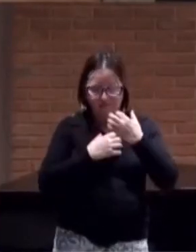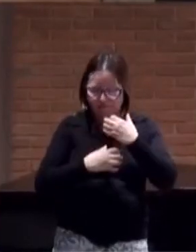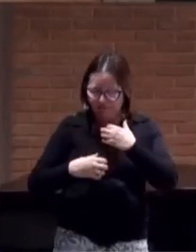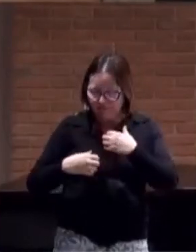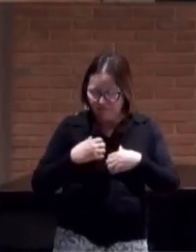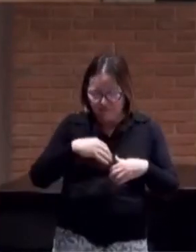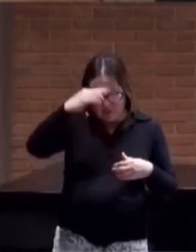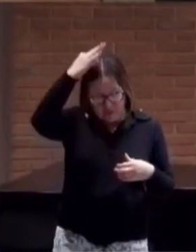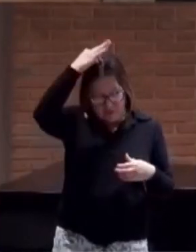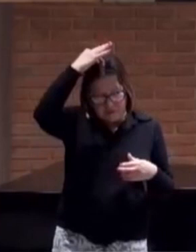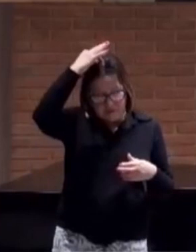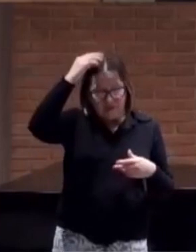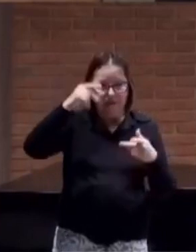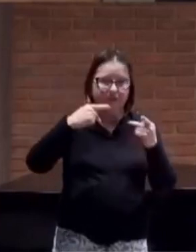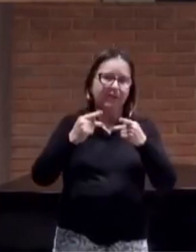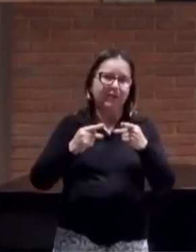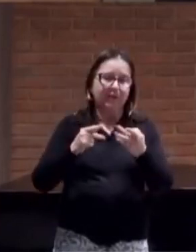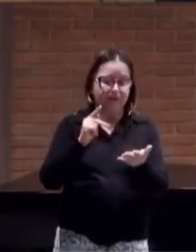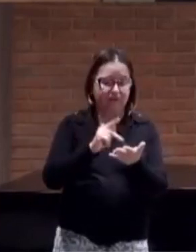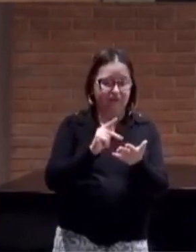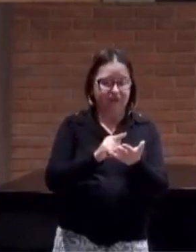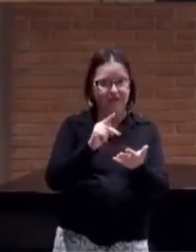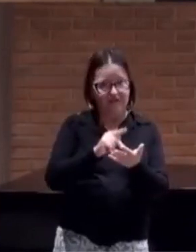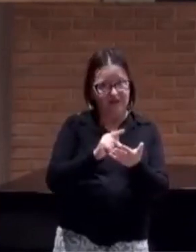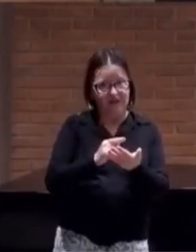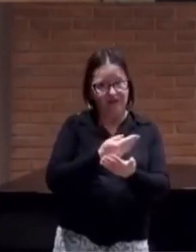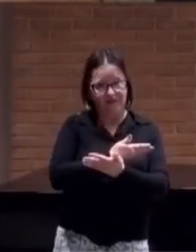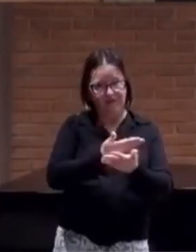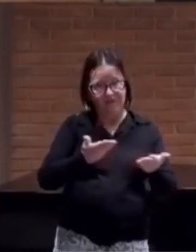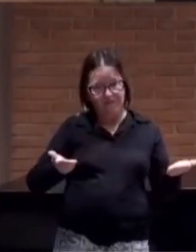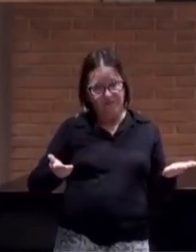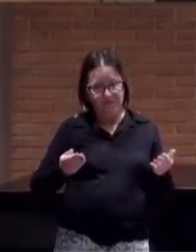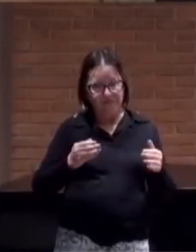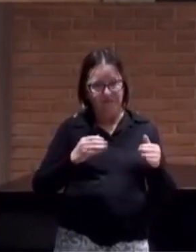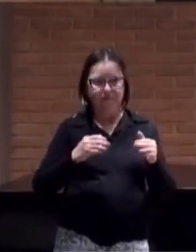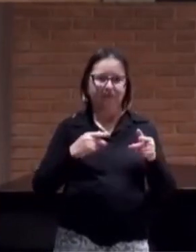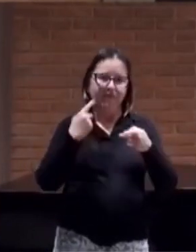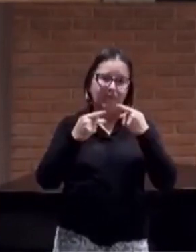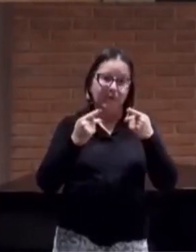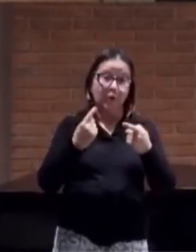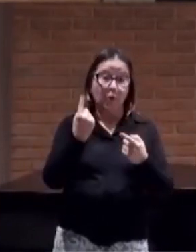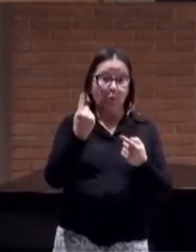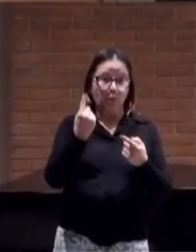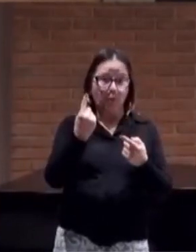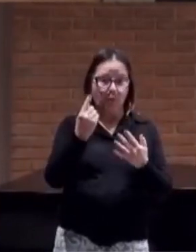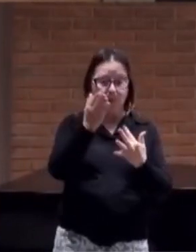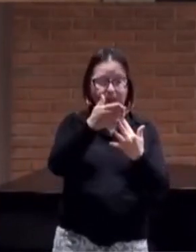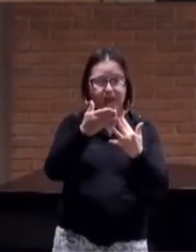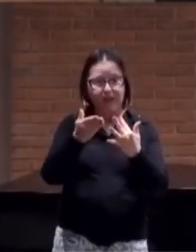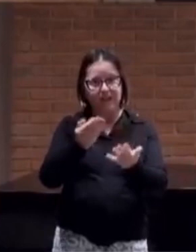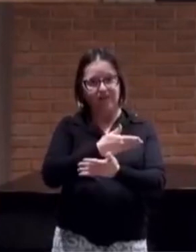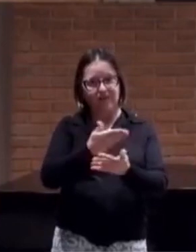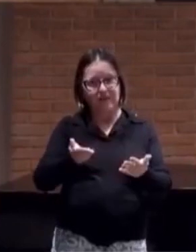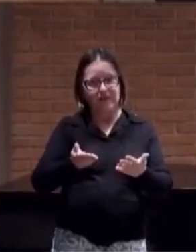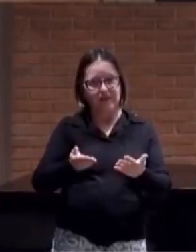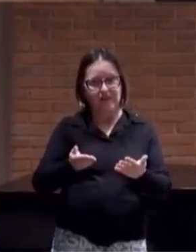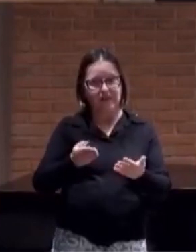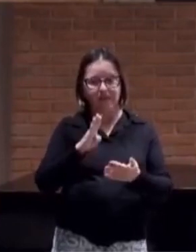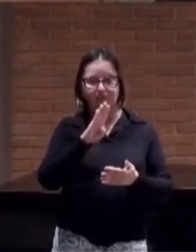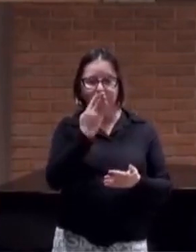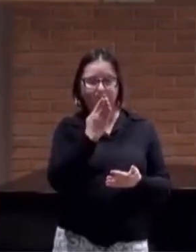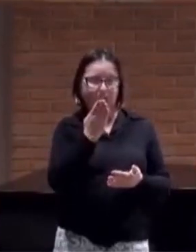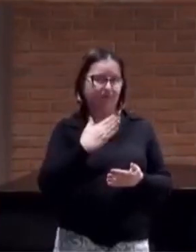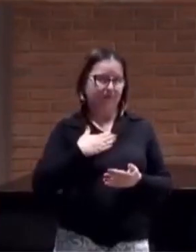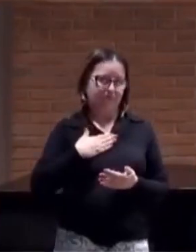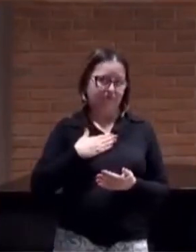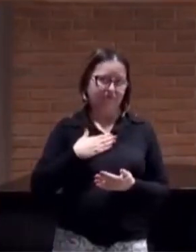afirmou: em verdade vos digo que um dentre vós me trairá.